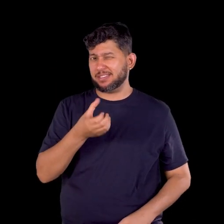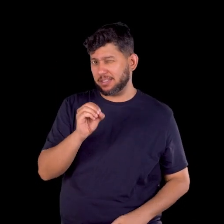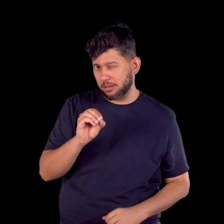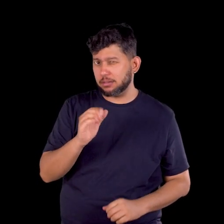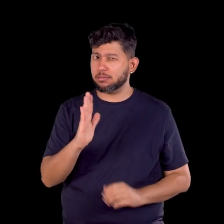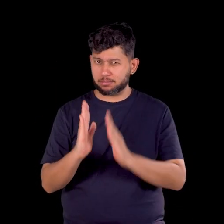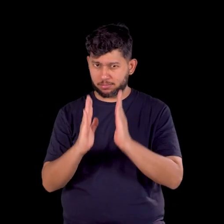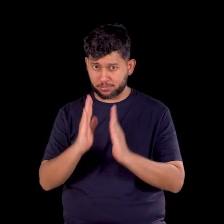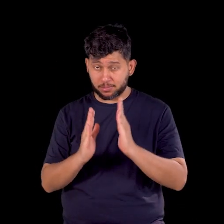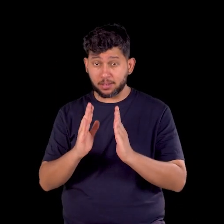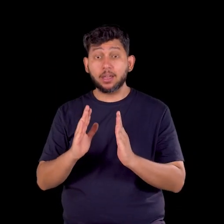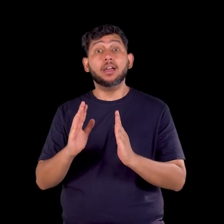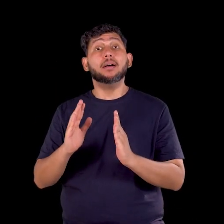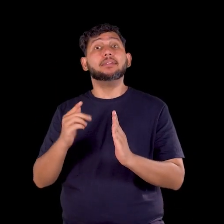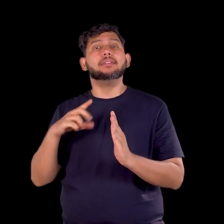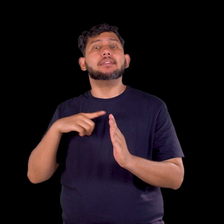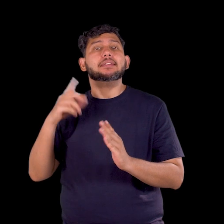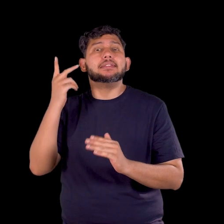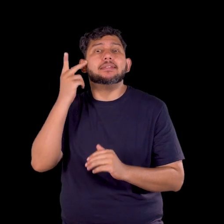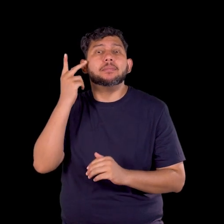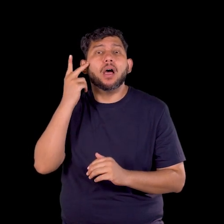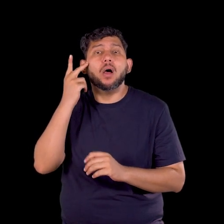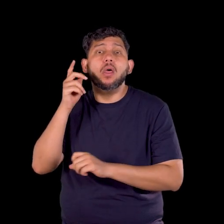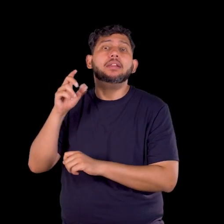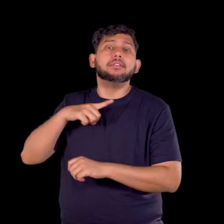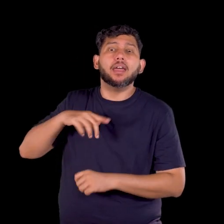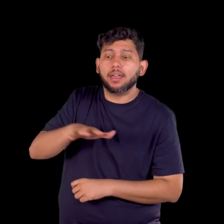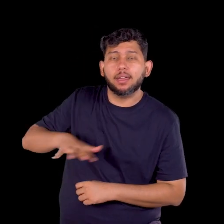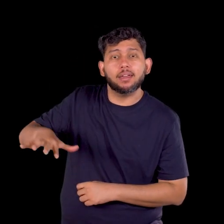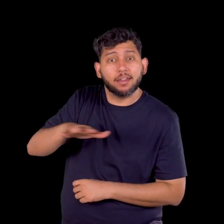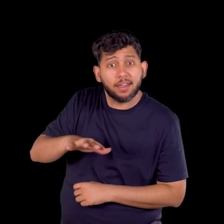instalação de uma nova capital, Brasília, evidenciava